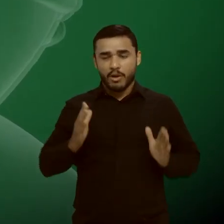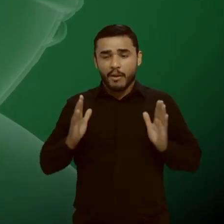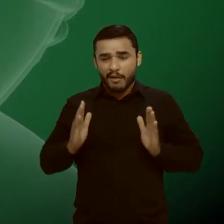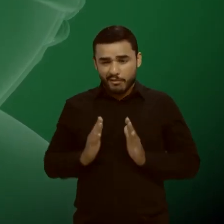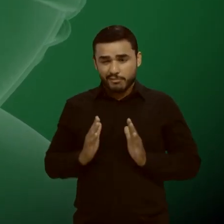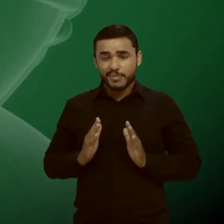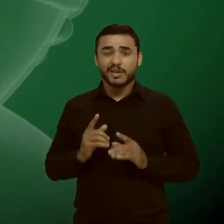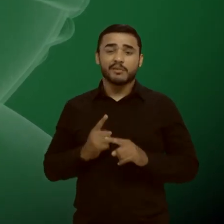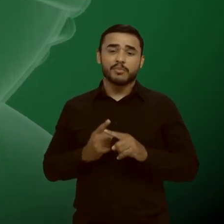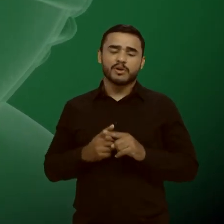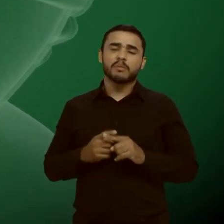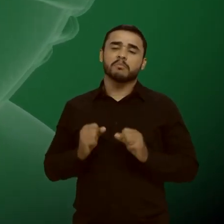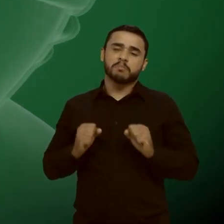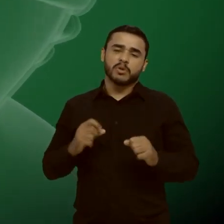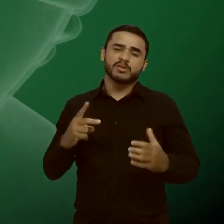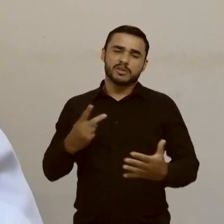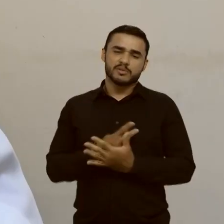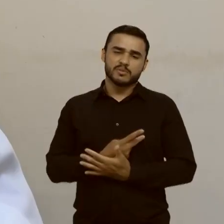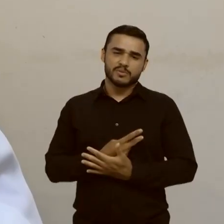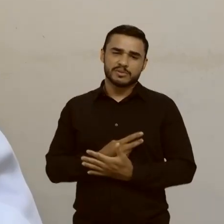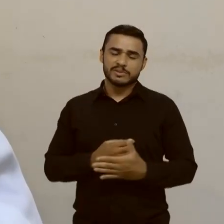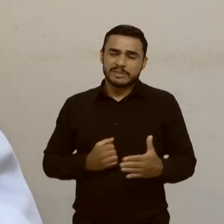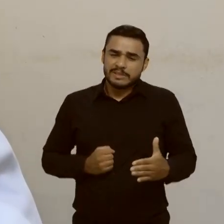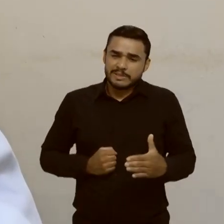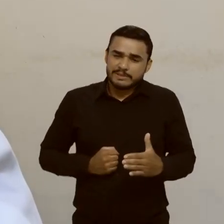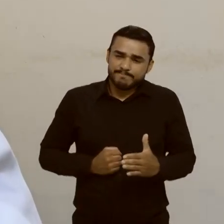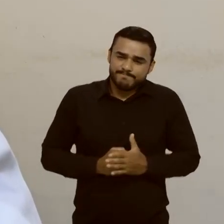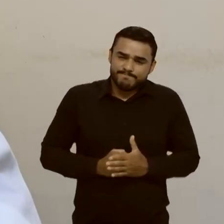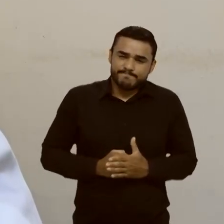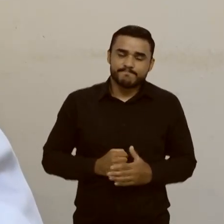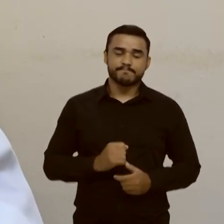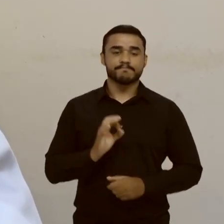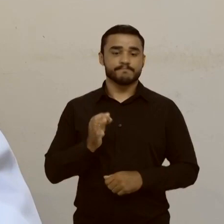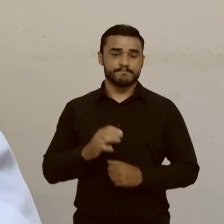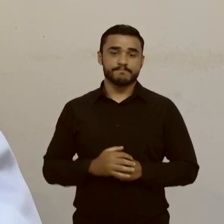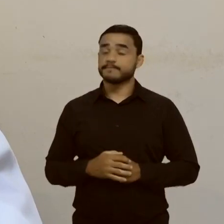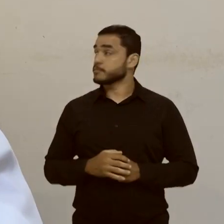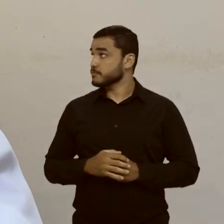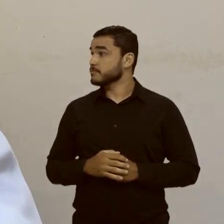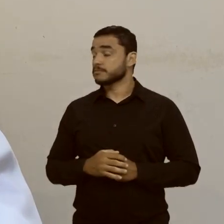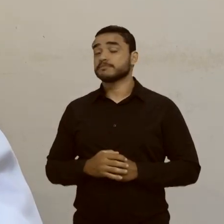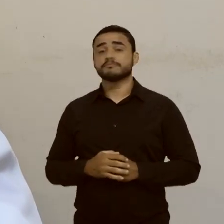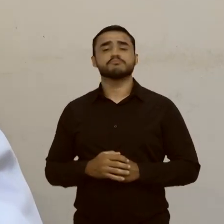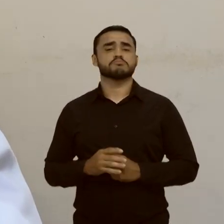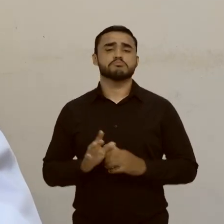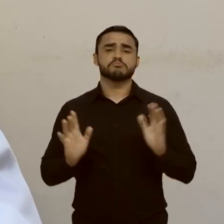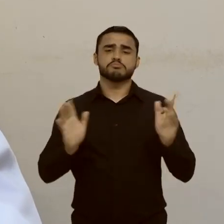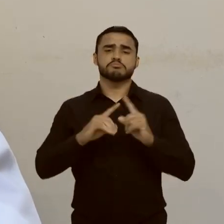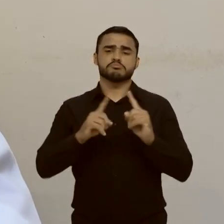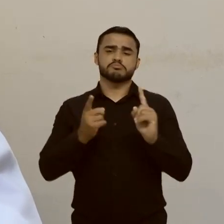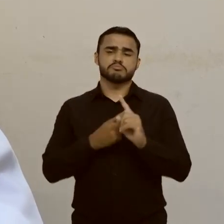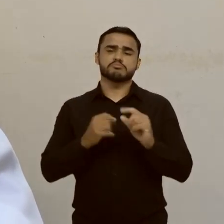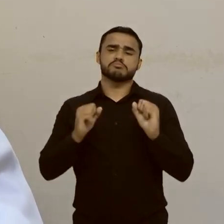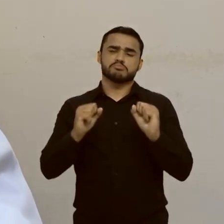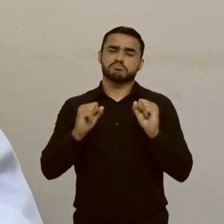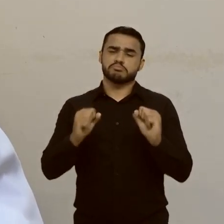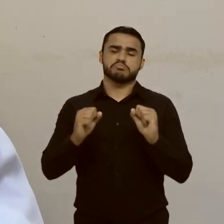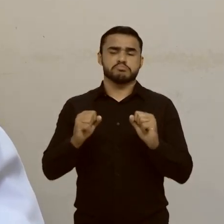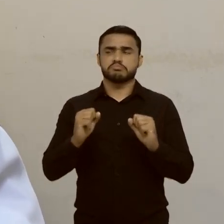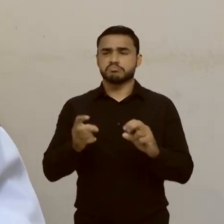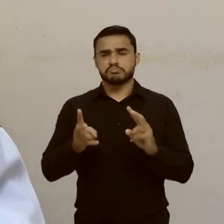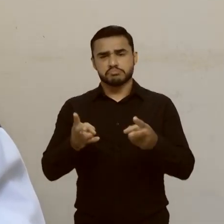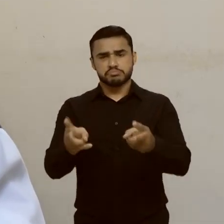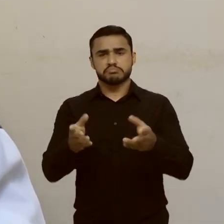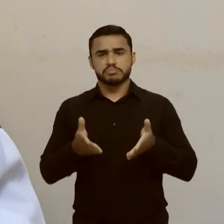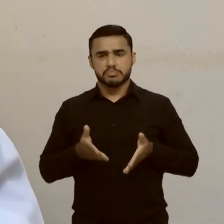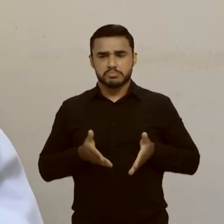enfraquecer ou forçar a parede abdominal. Geralmente a gravidez transcorre normalmente, entendeu? Isso não impede um parto normal, entendeu? Não obriga que